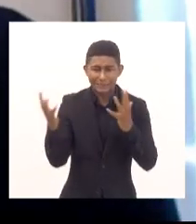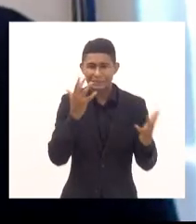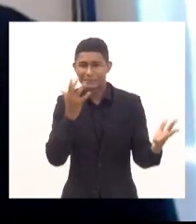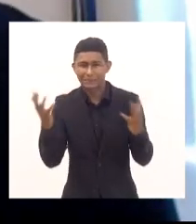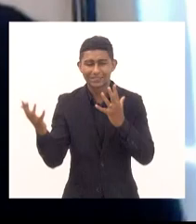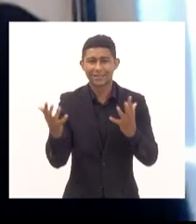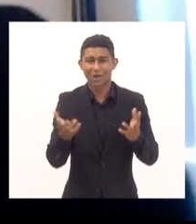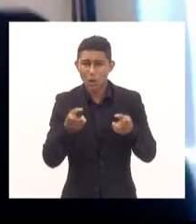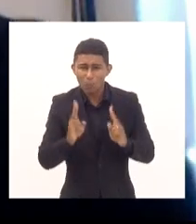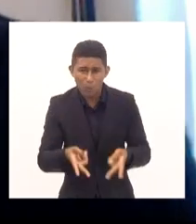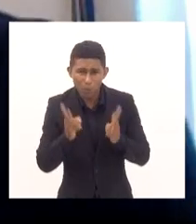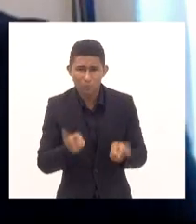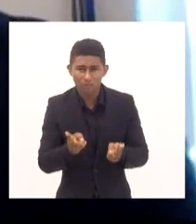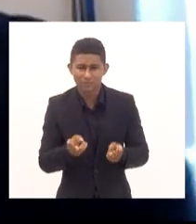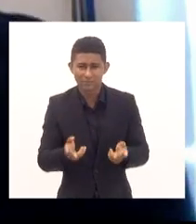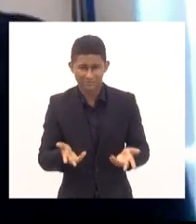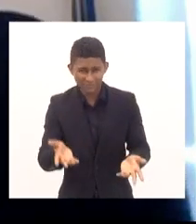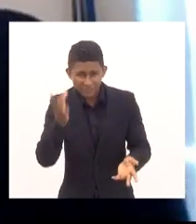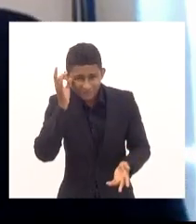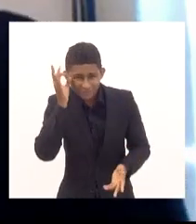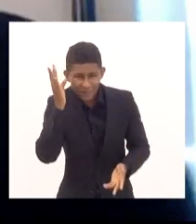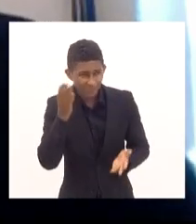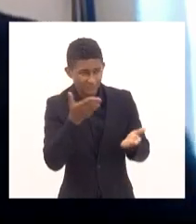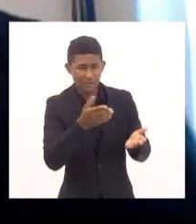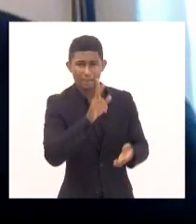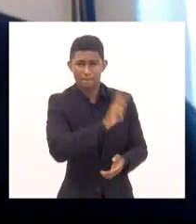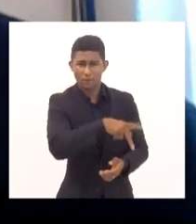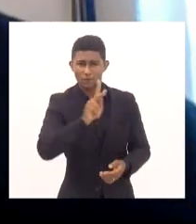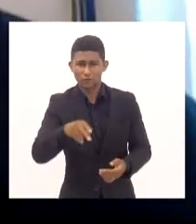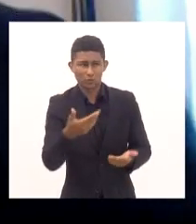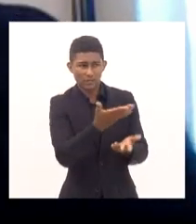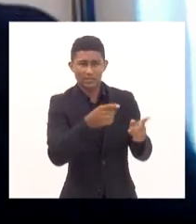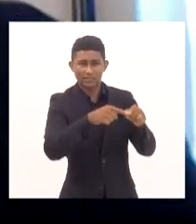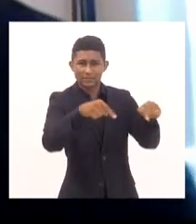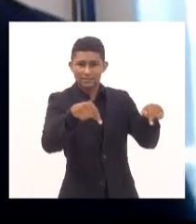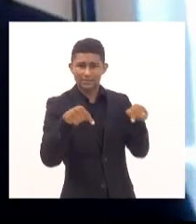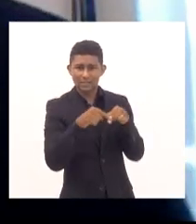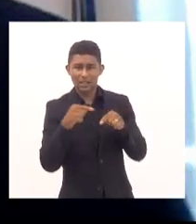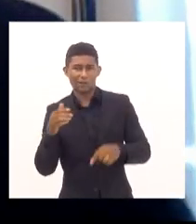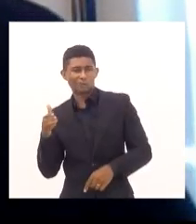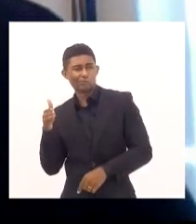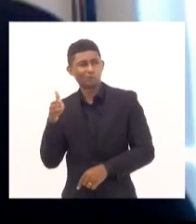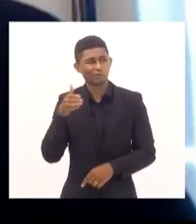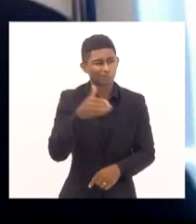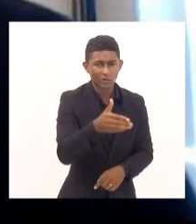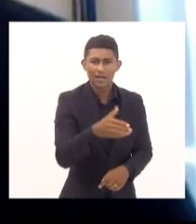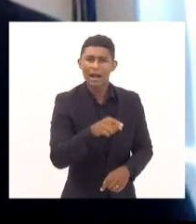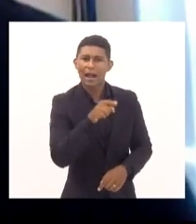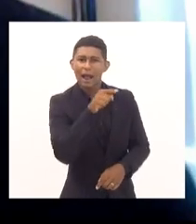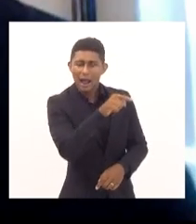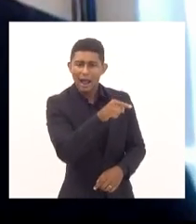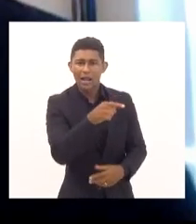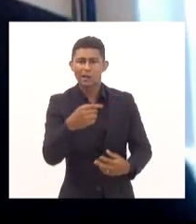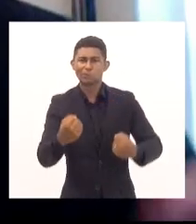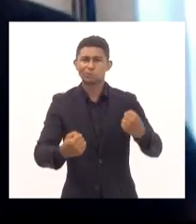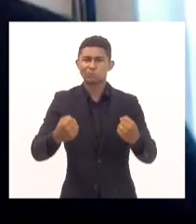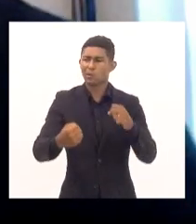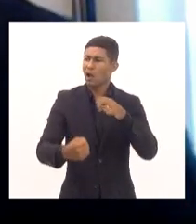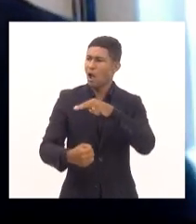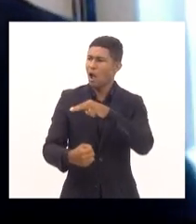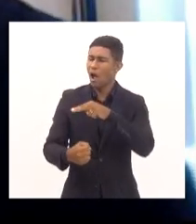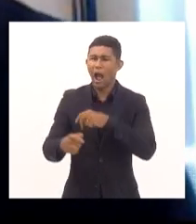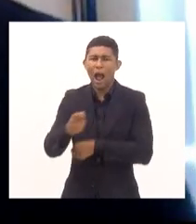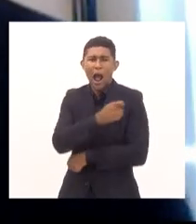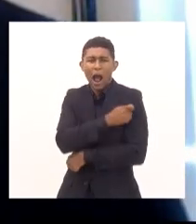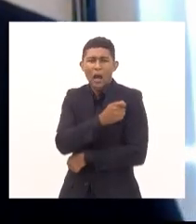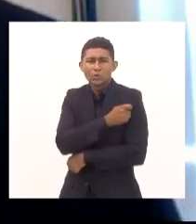situações. Não achem que é fácil um professor que vai para a sua sala de aula e no caminho vai passando por dezenas de estudantes sem máscara e tendo que pedir